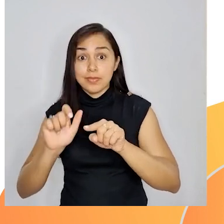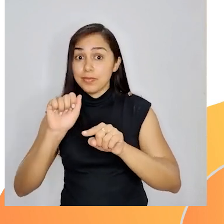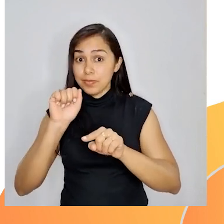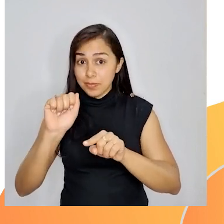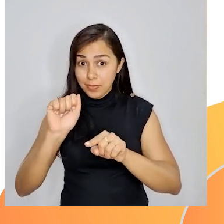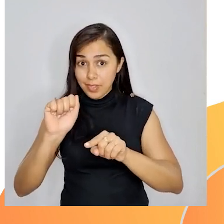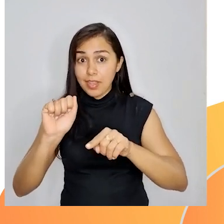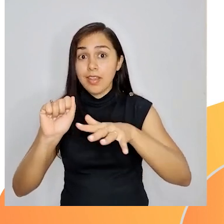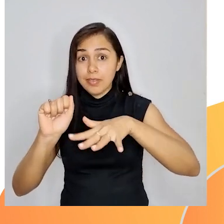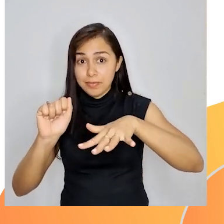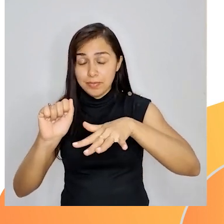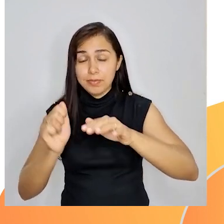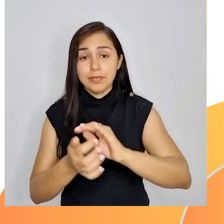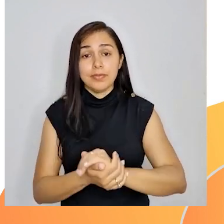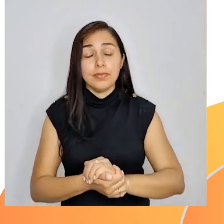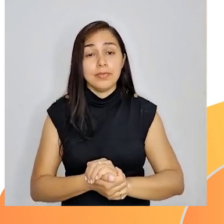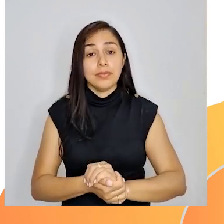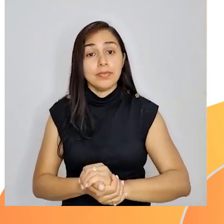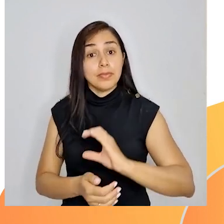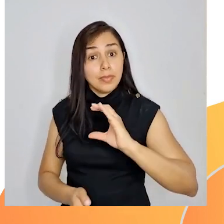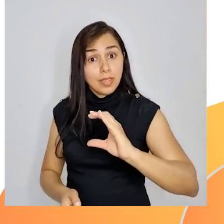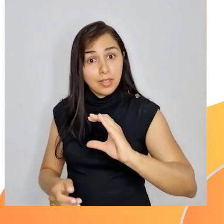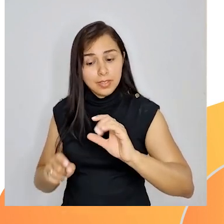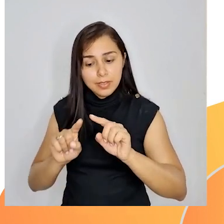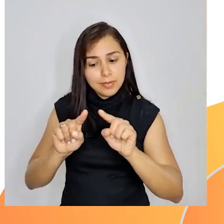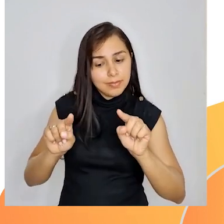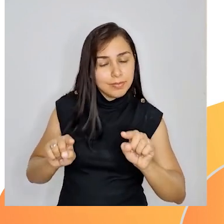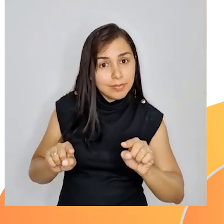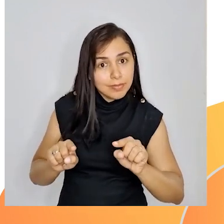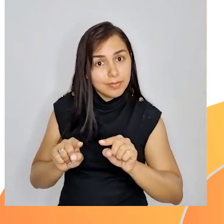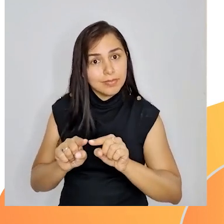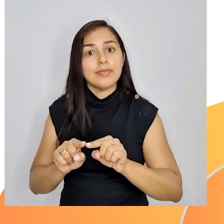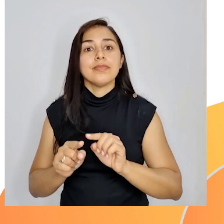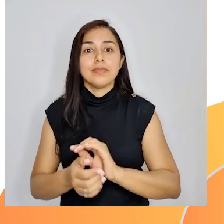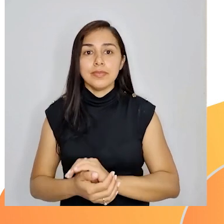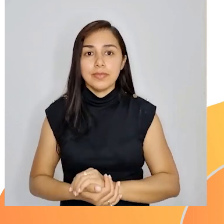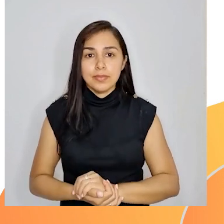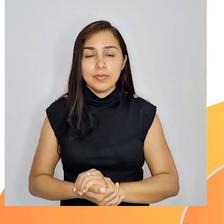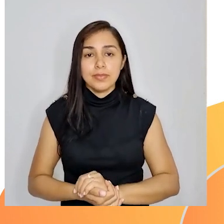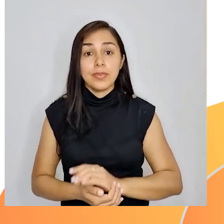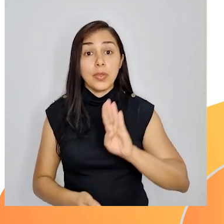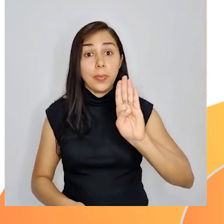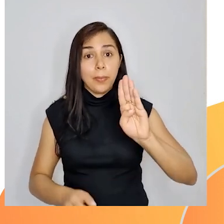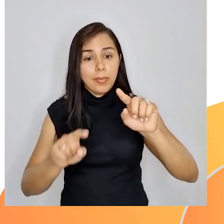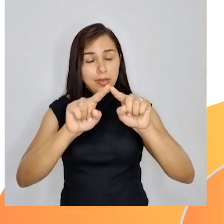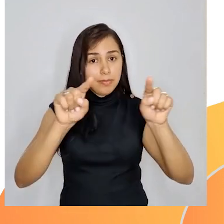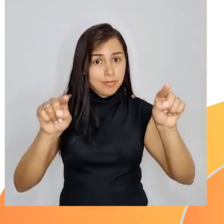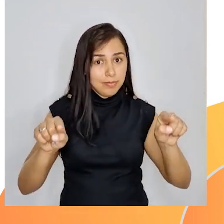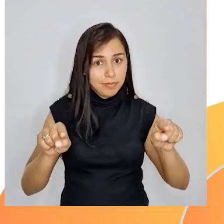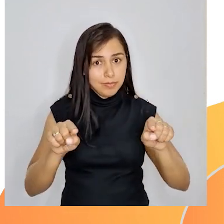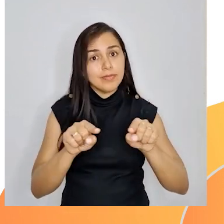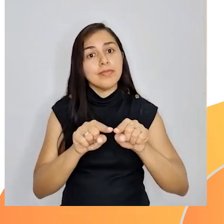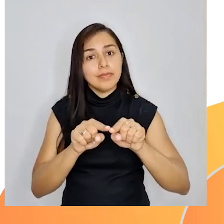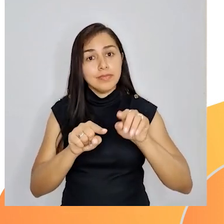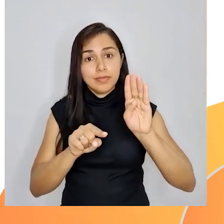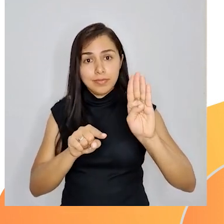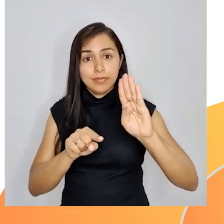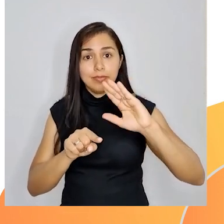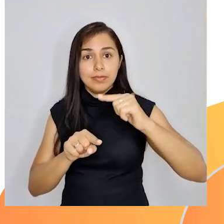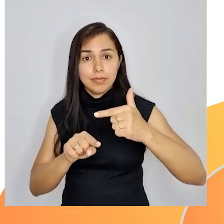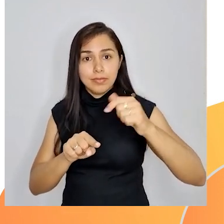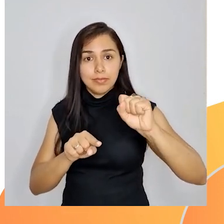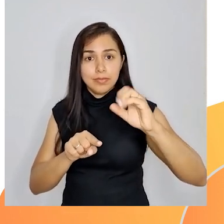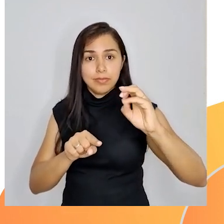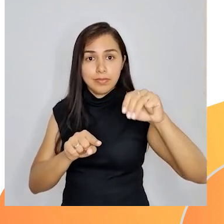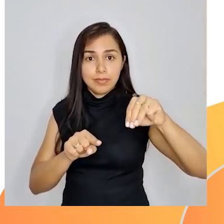essa outra parte aqui seria B né referente aos 28 cm quadrados e aqui a gente sabe que nós